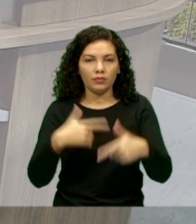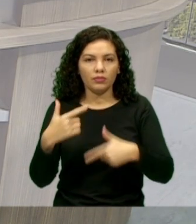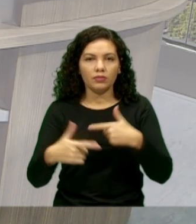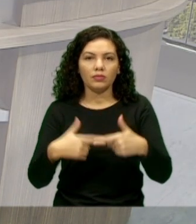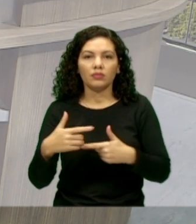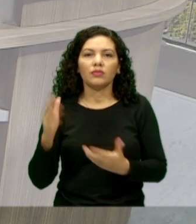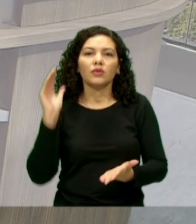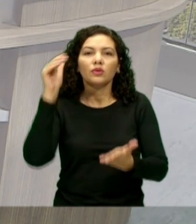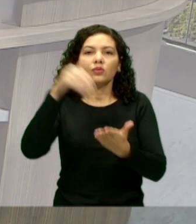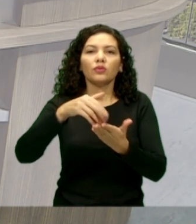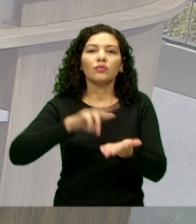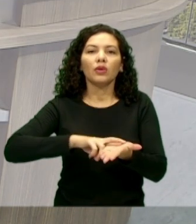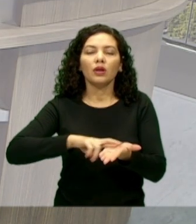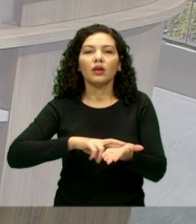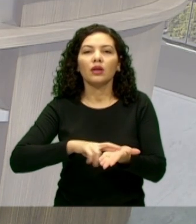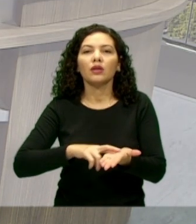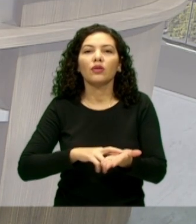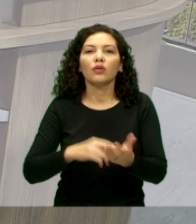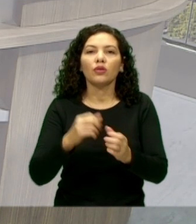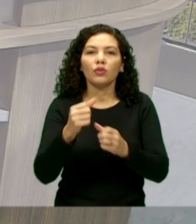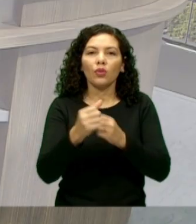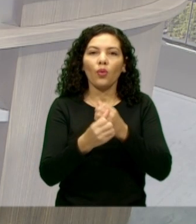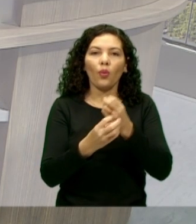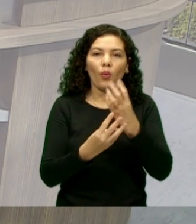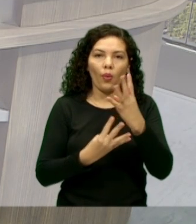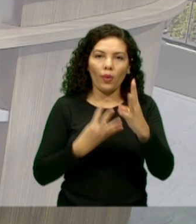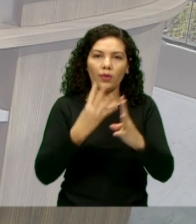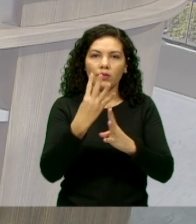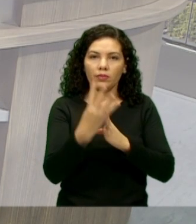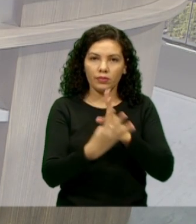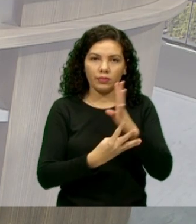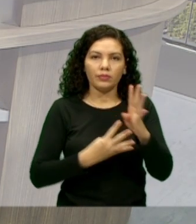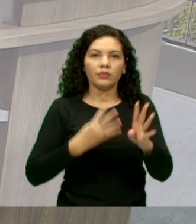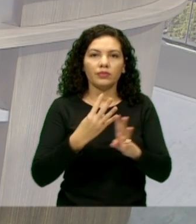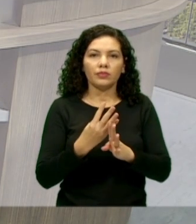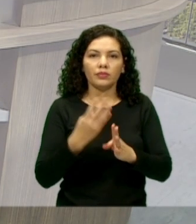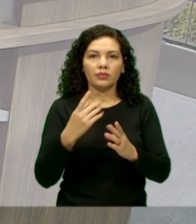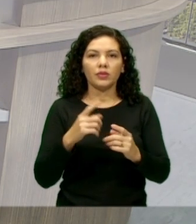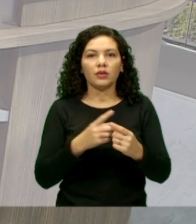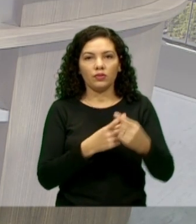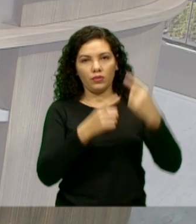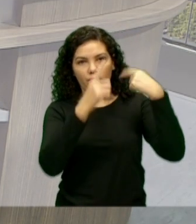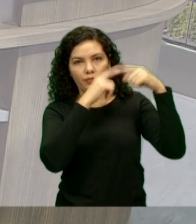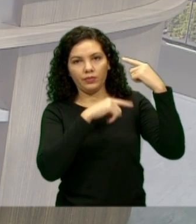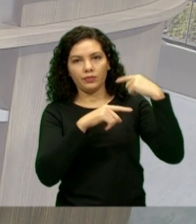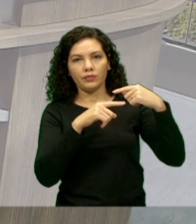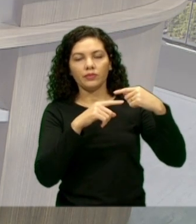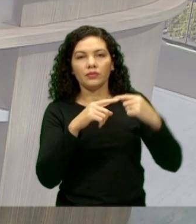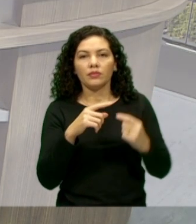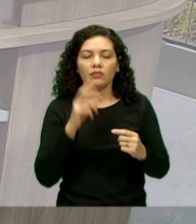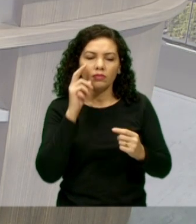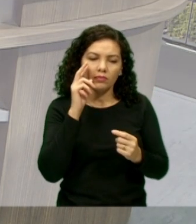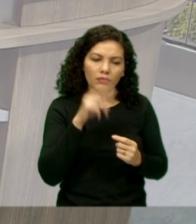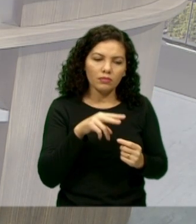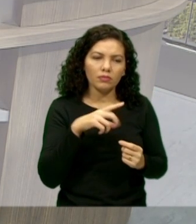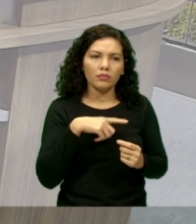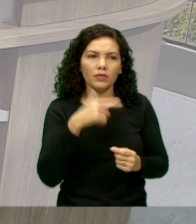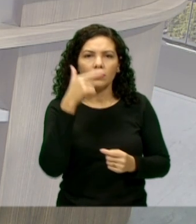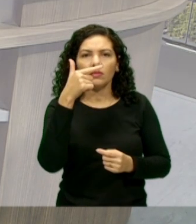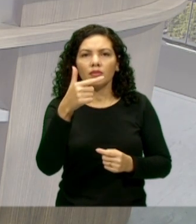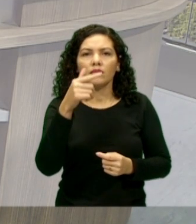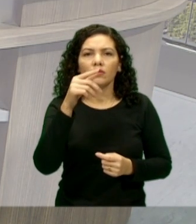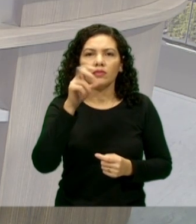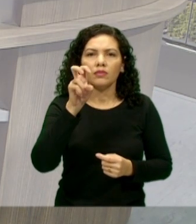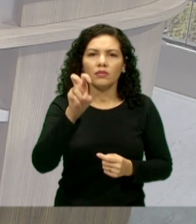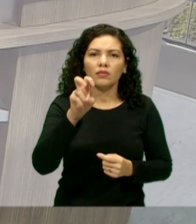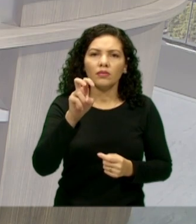O último relatório quadrimestral, que foi do quadrimestre anterior, né? Deu que estava de 25%